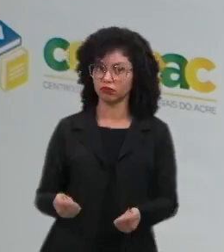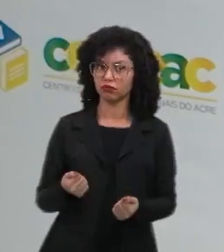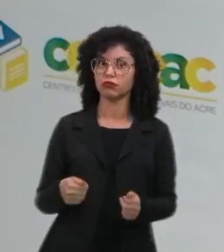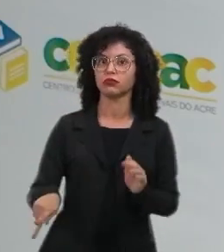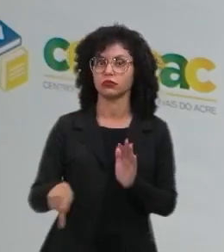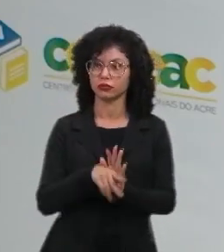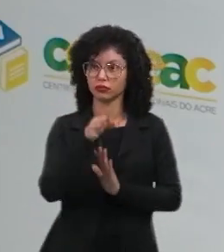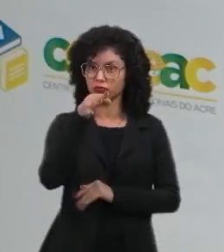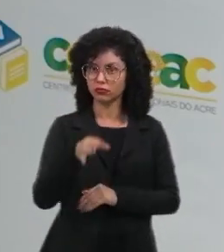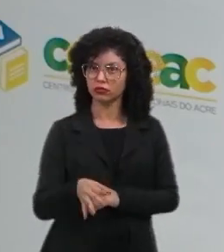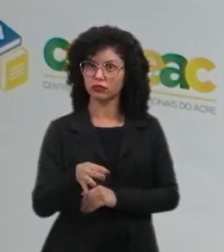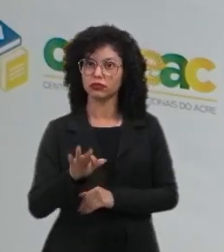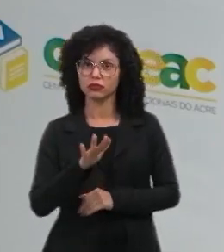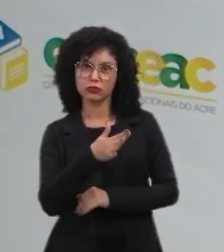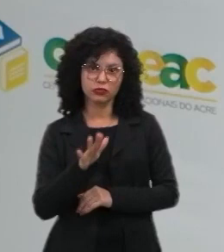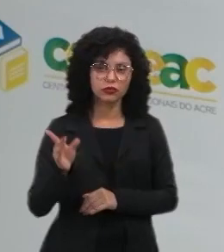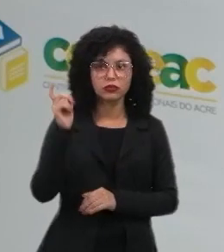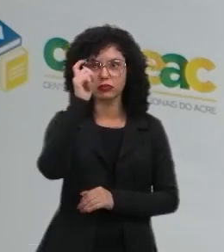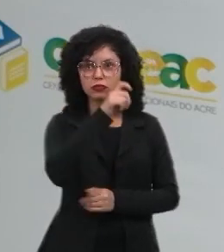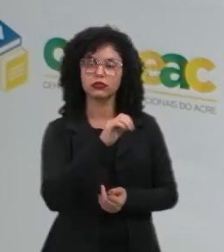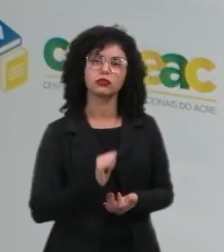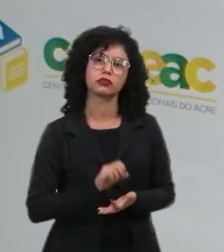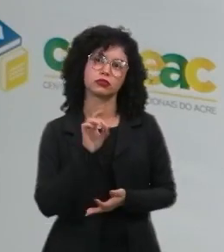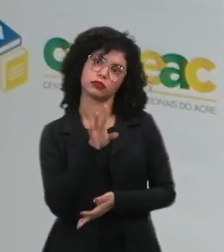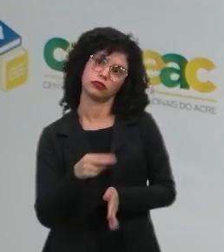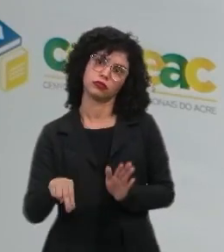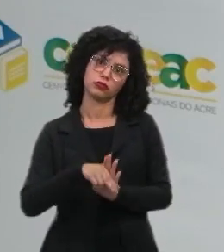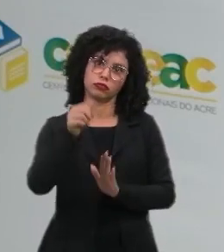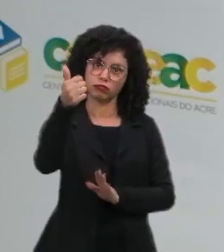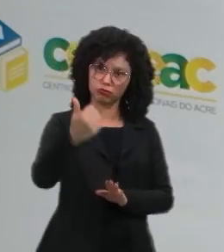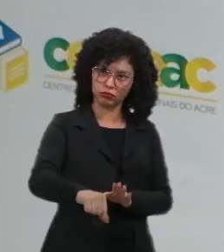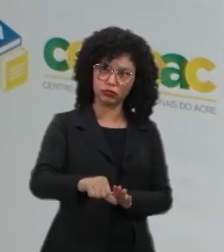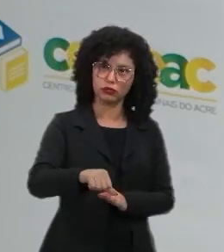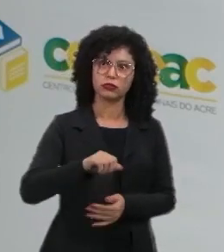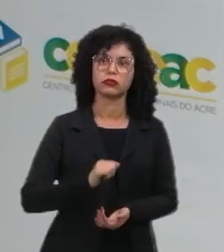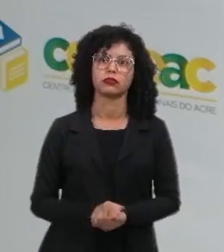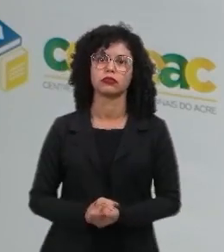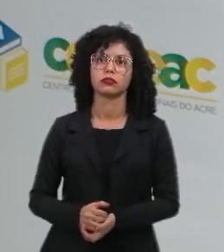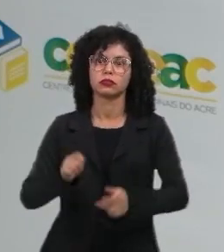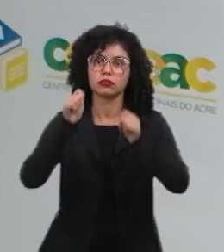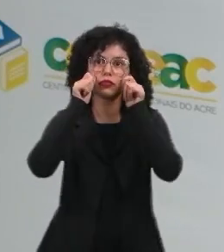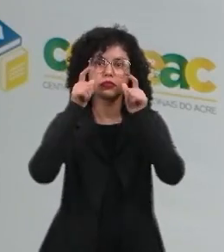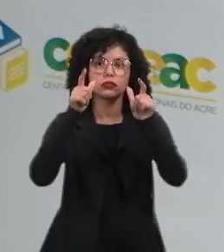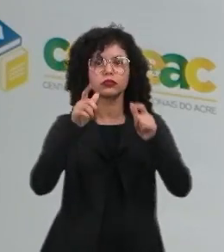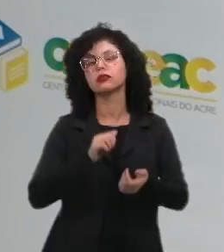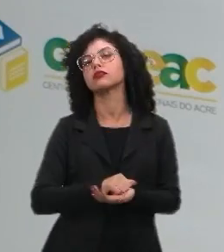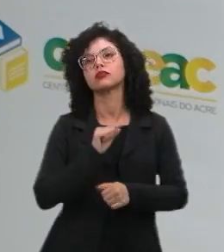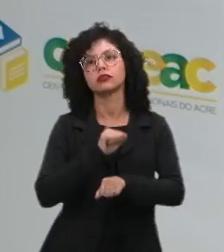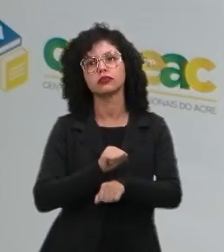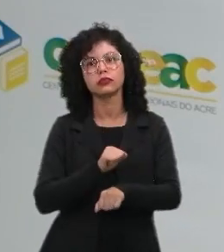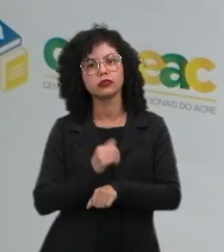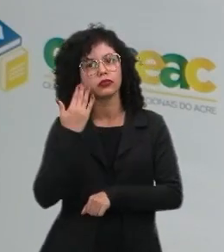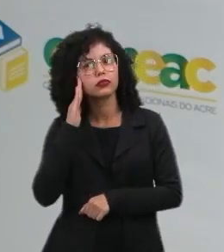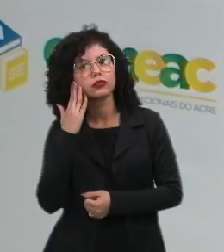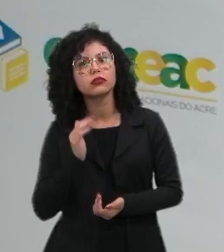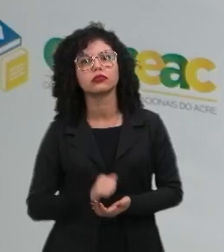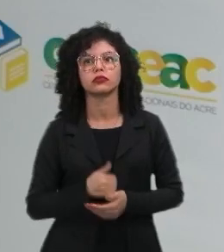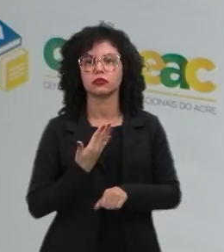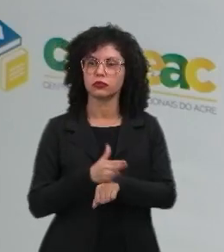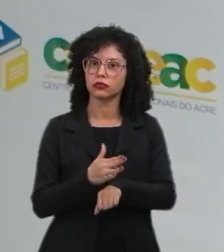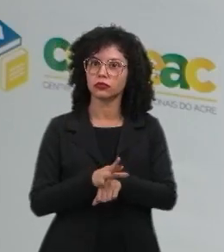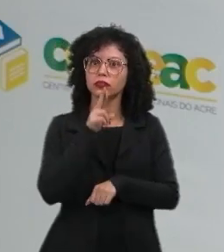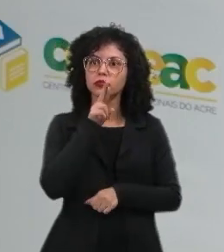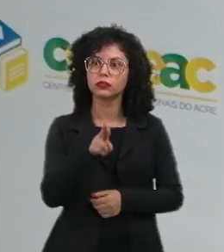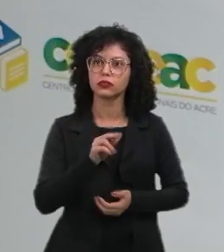questão desse tipo, de nível médio para difícil, sua nota tende a cair. Então, muita atenção, espero que vocês tenham entendido a prática e a